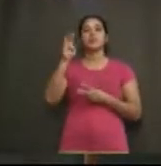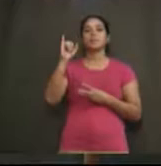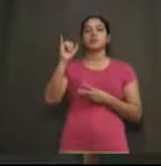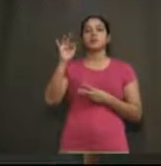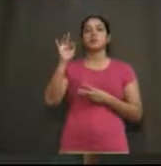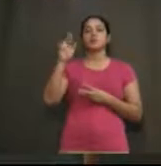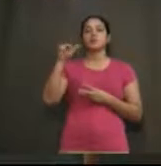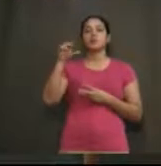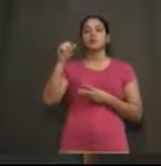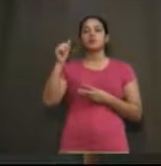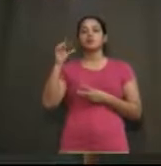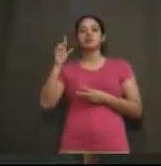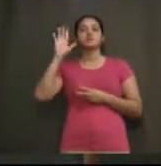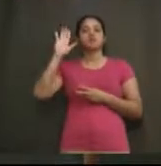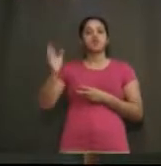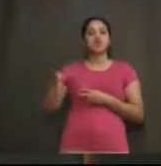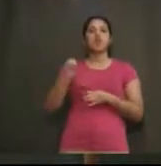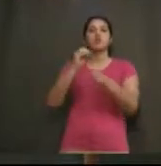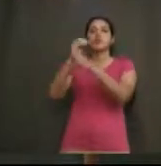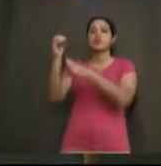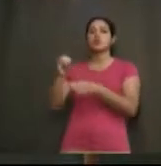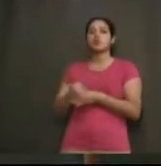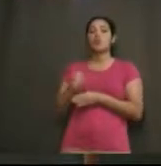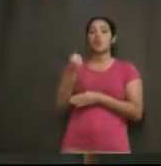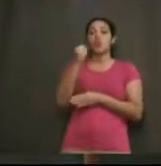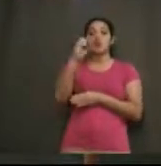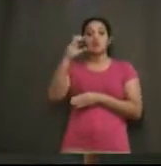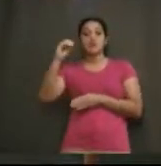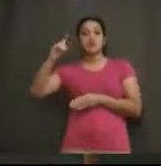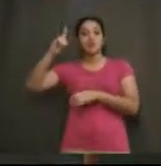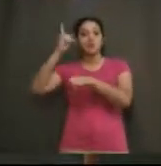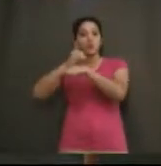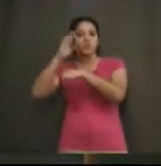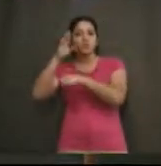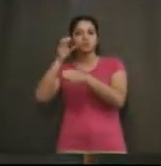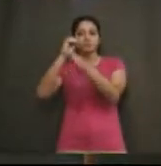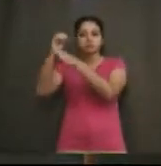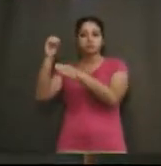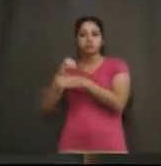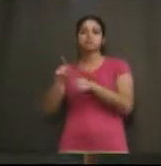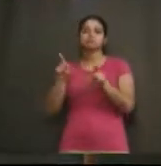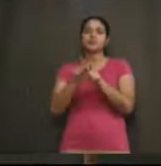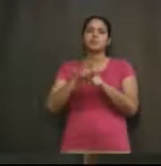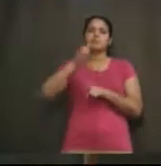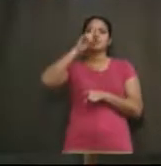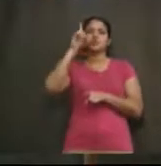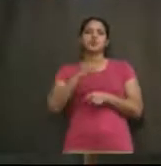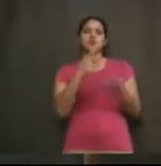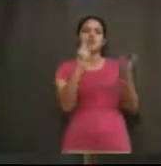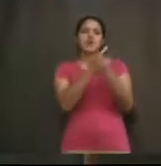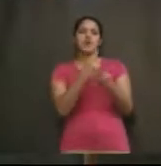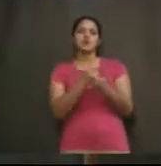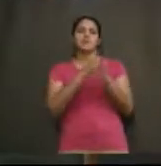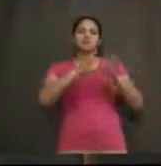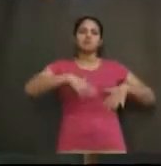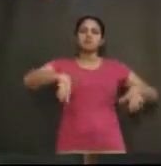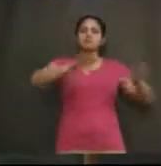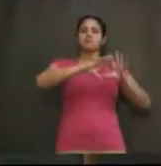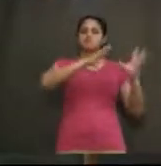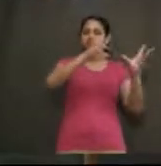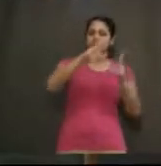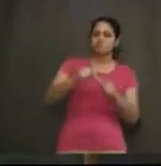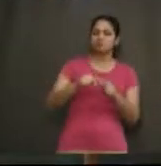20 mestres, é editor de diversas revistas de circulação internacional, editor-chefe do Boletim da